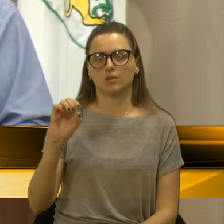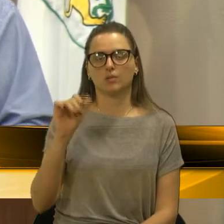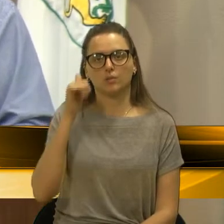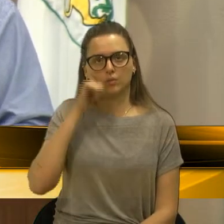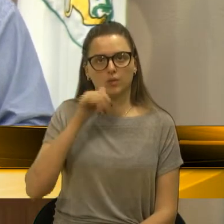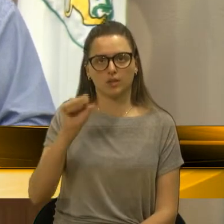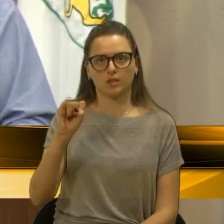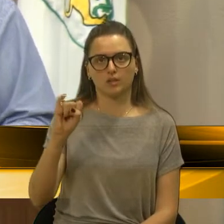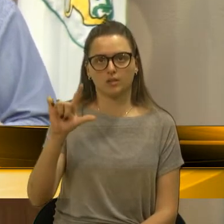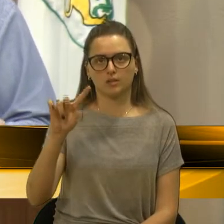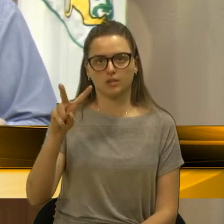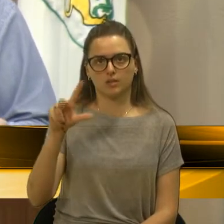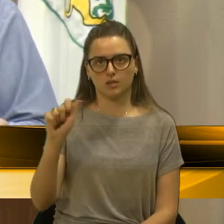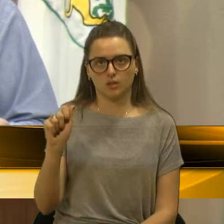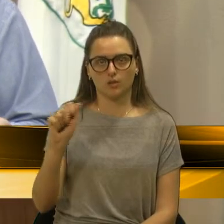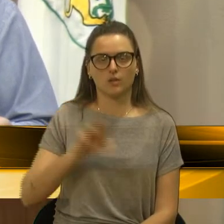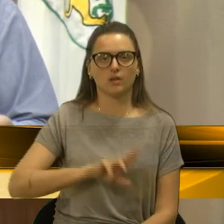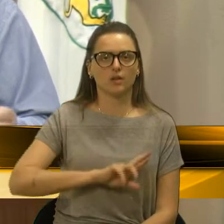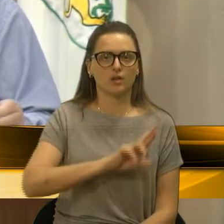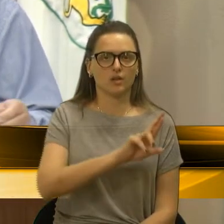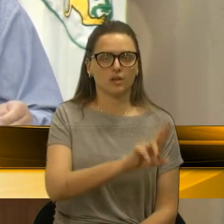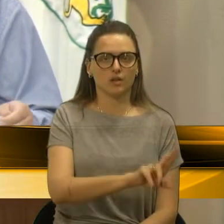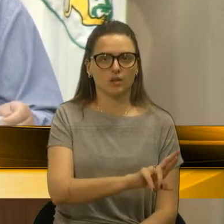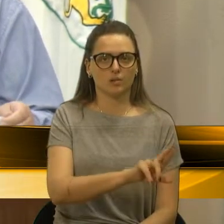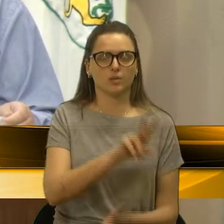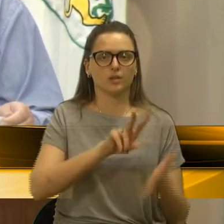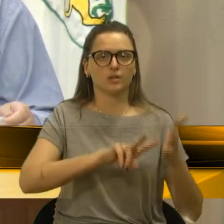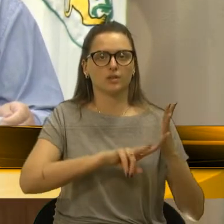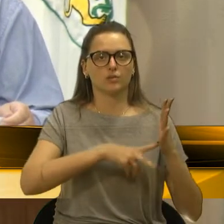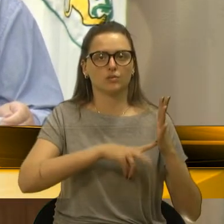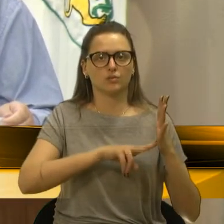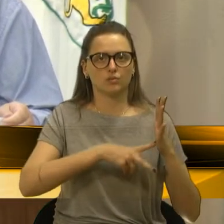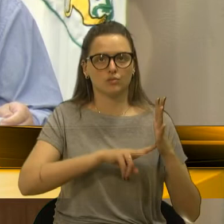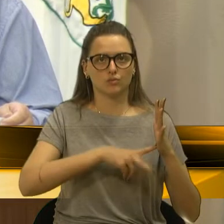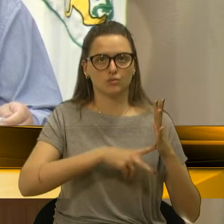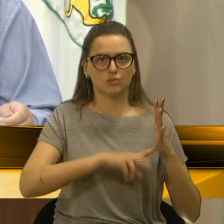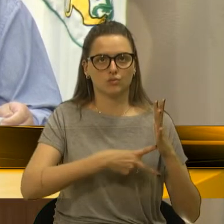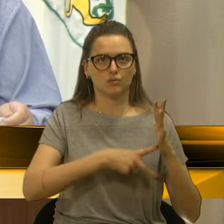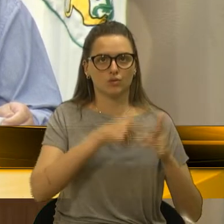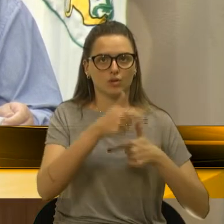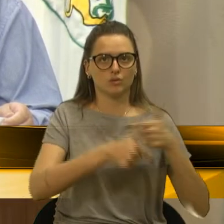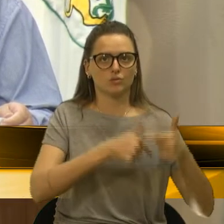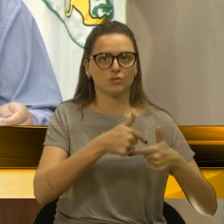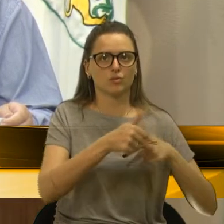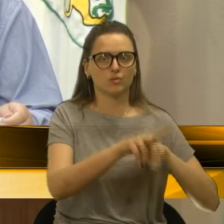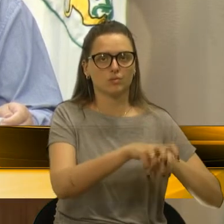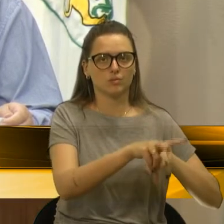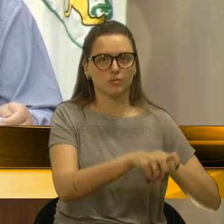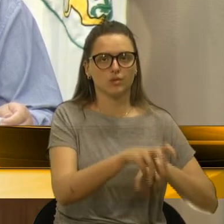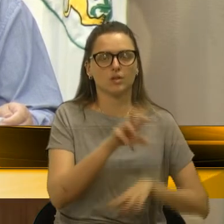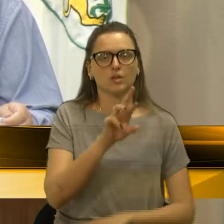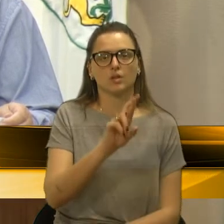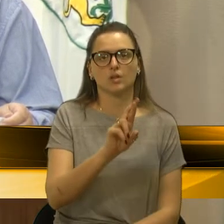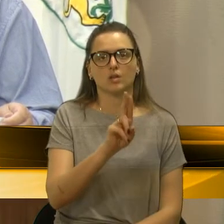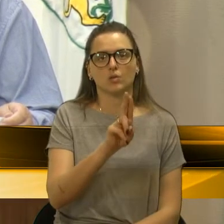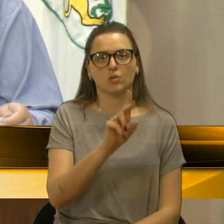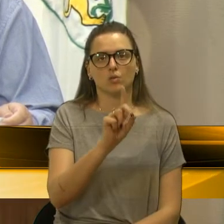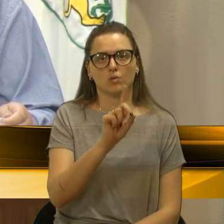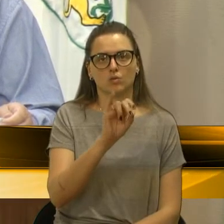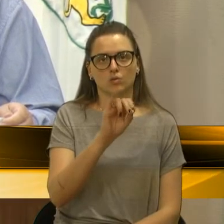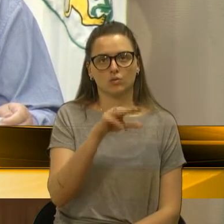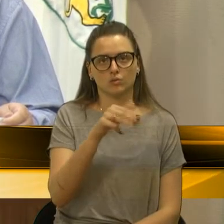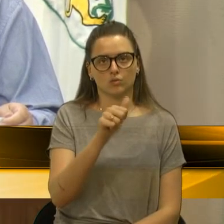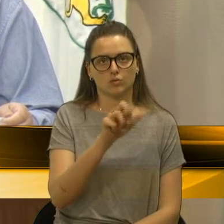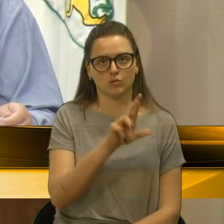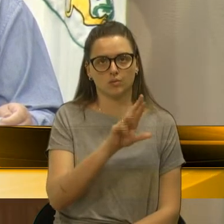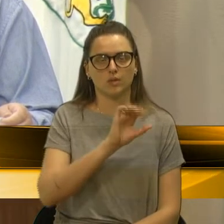Nunes, o representante do Sindicato dos Trabalhadores Rurais, o senhor Rudimar Menegoto, e